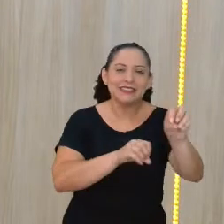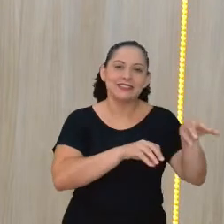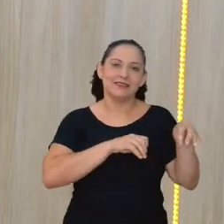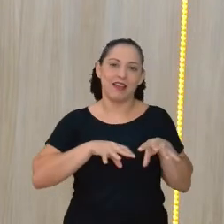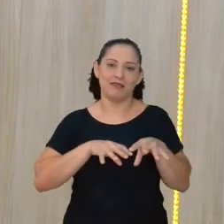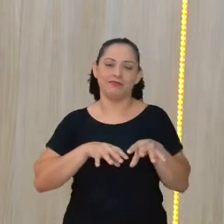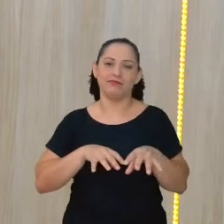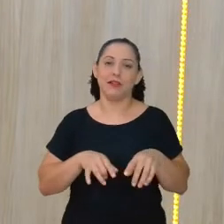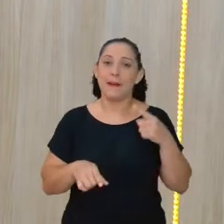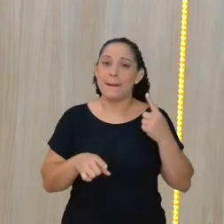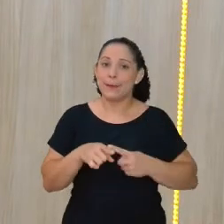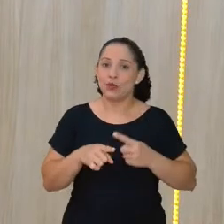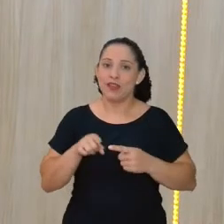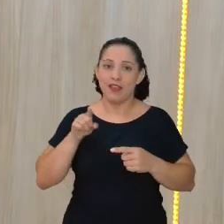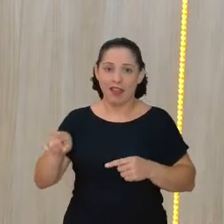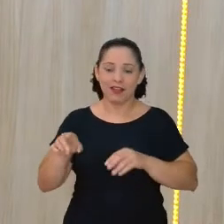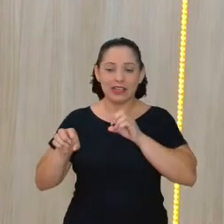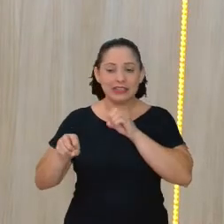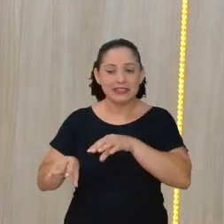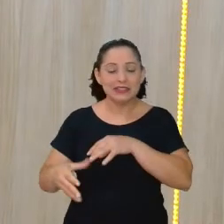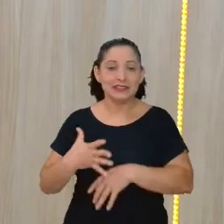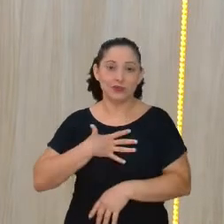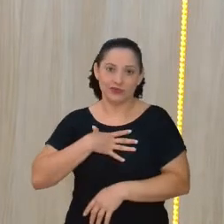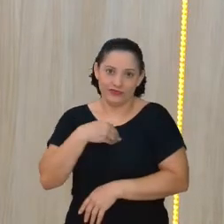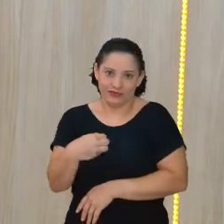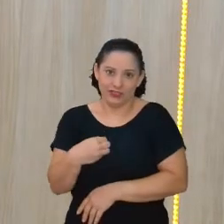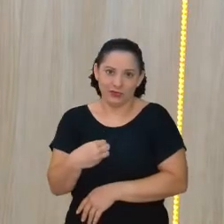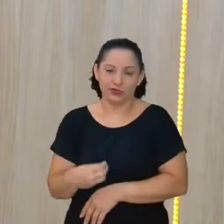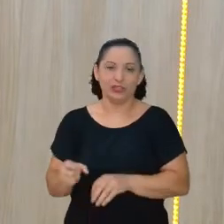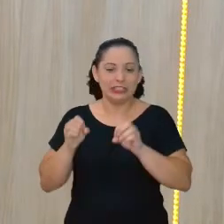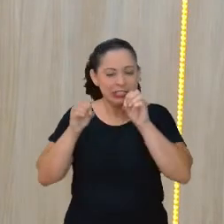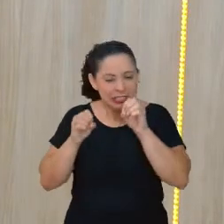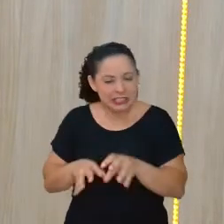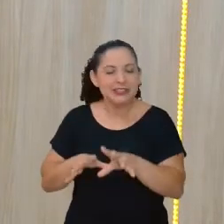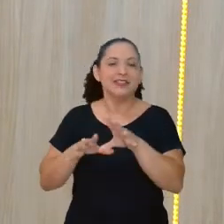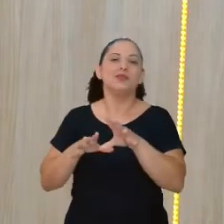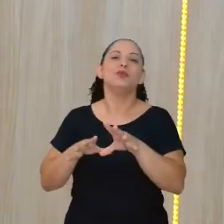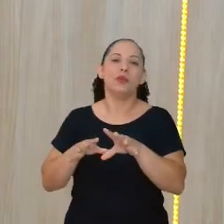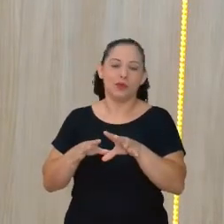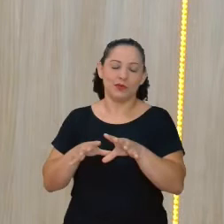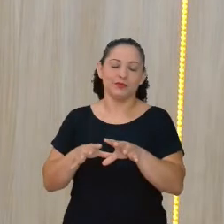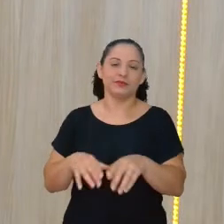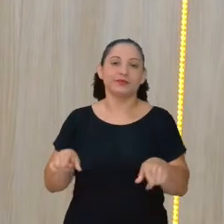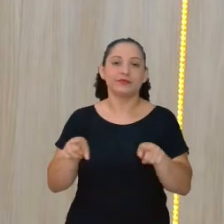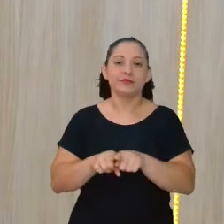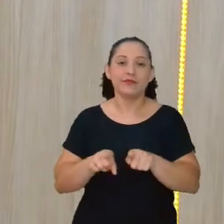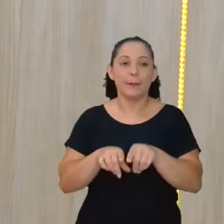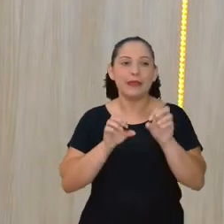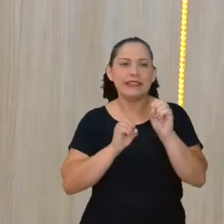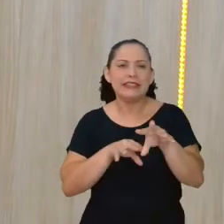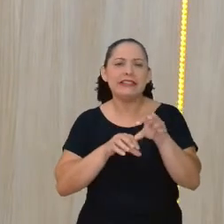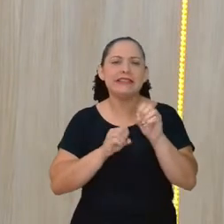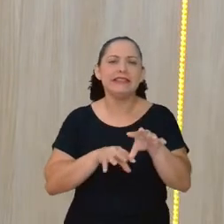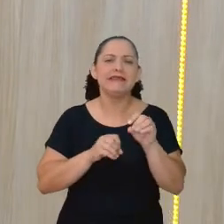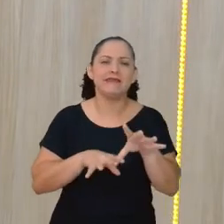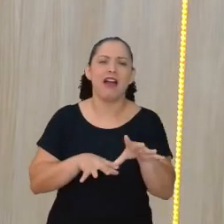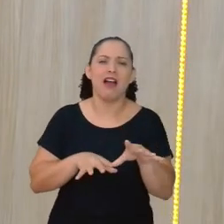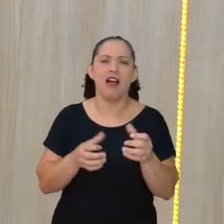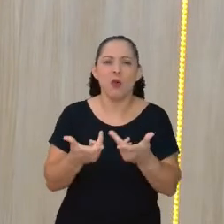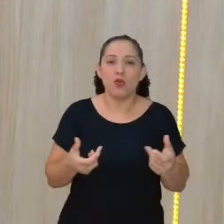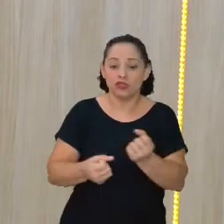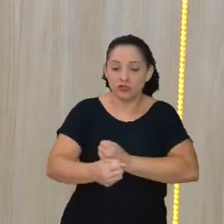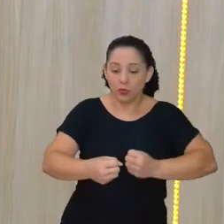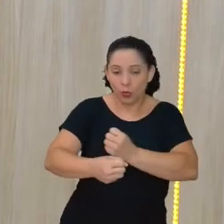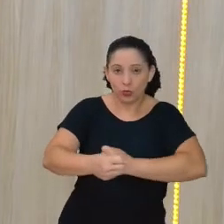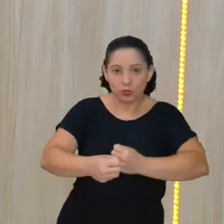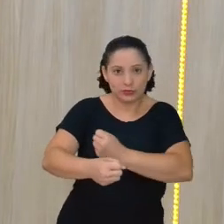ela ensina aos filhos, ela ensinou ao filho, ela ensina alguma coisa, né, de cozinha